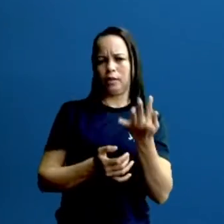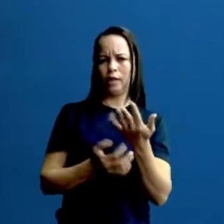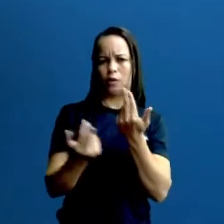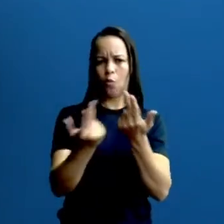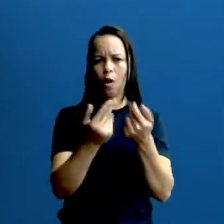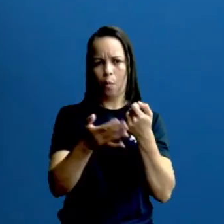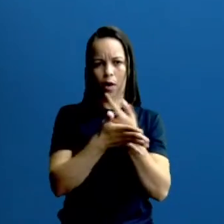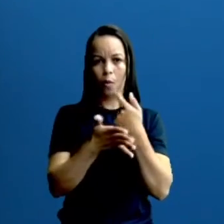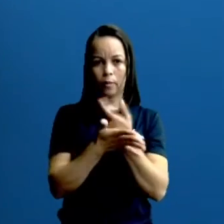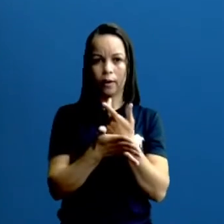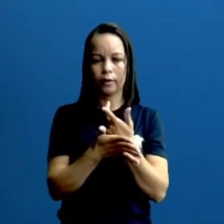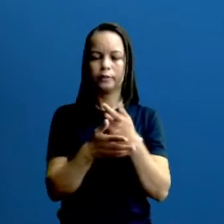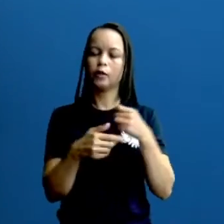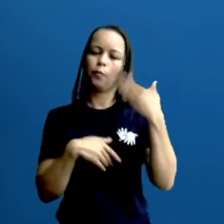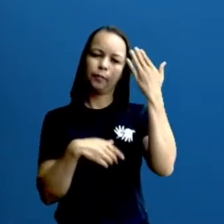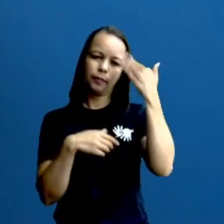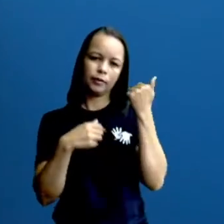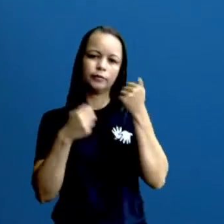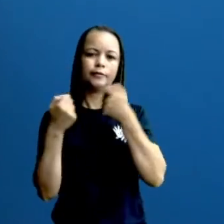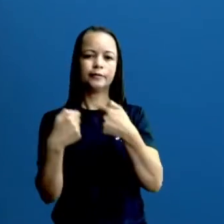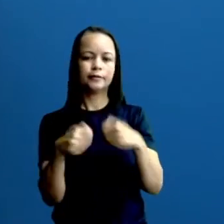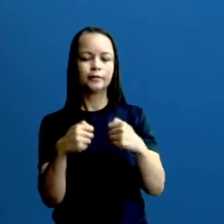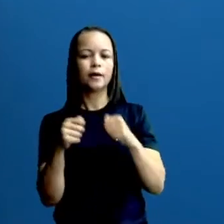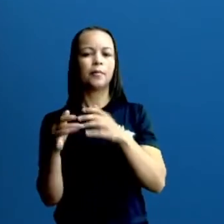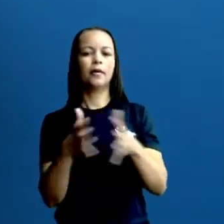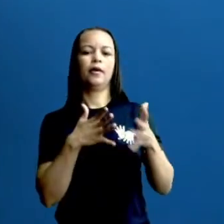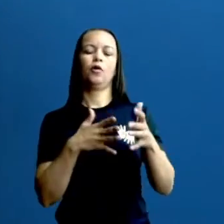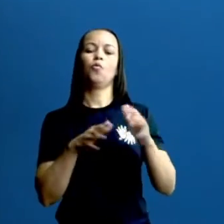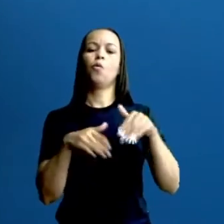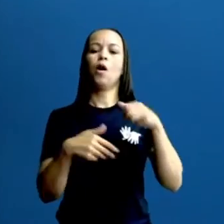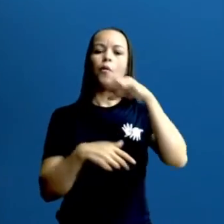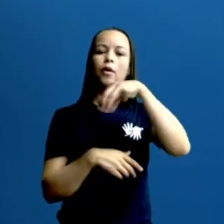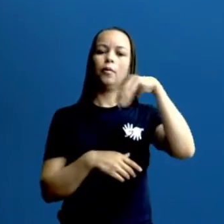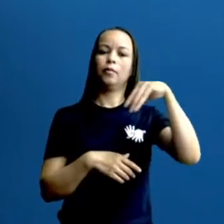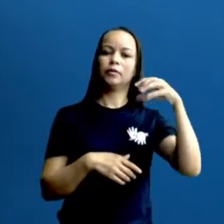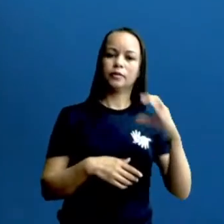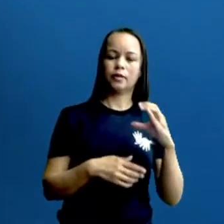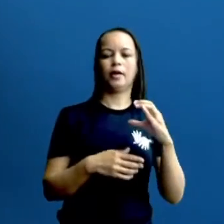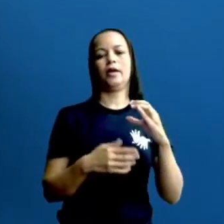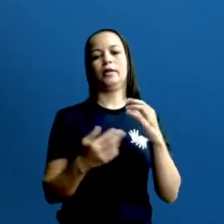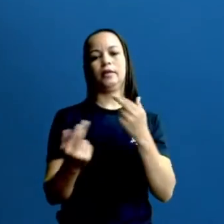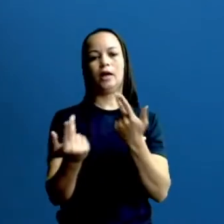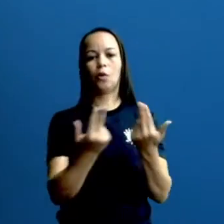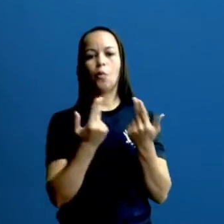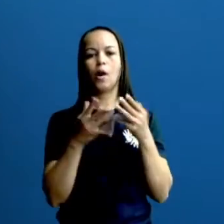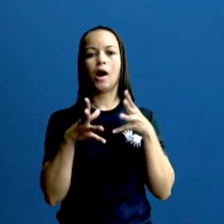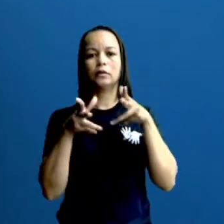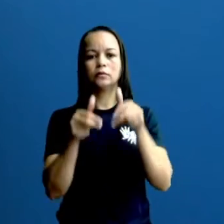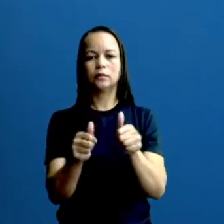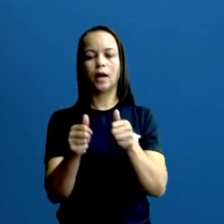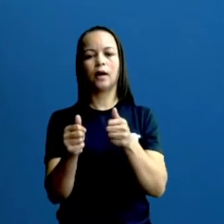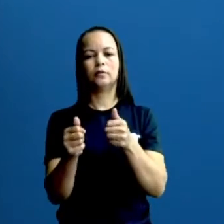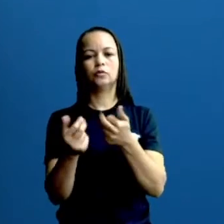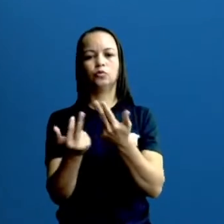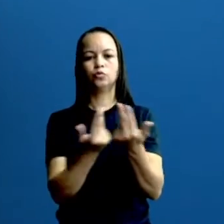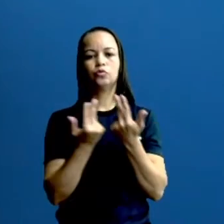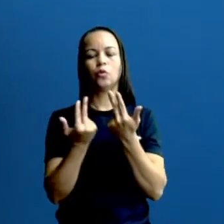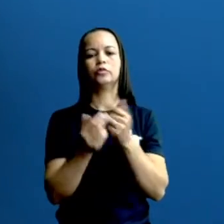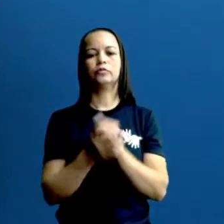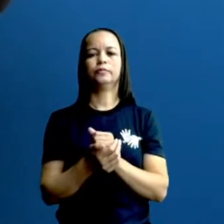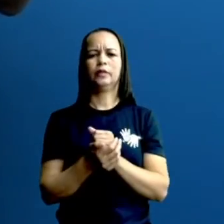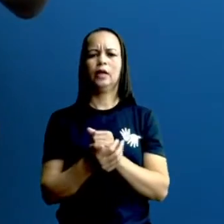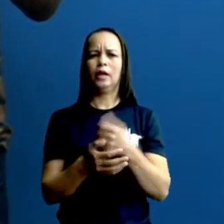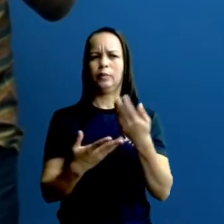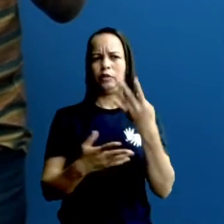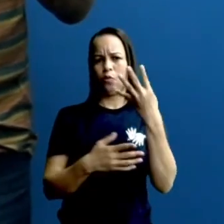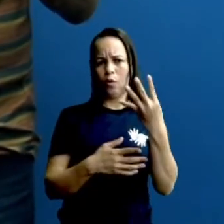quantidade, então eu tenho que saber qual é o mínimo múltiplo comum, que vai dar a mesma quantidade para os dois. Lembra o mínimo entre 4 e